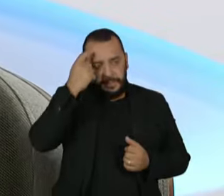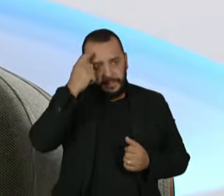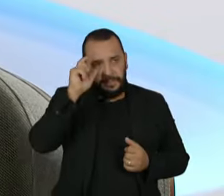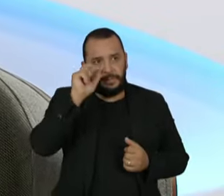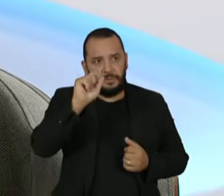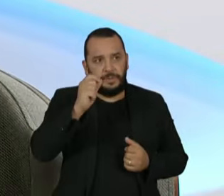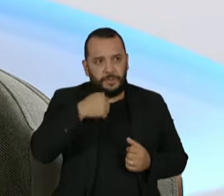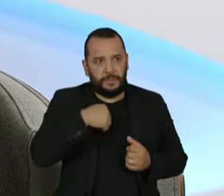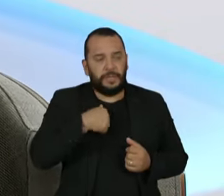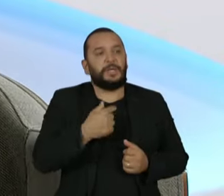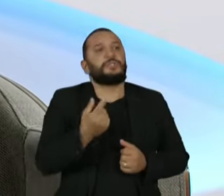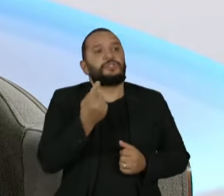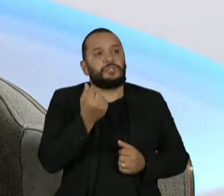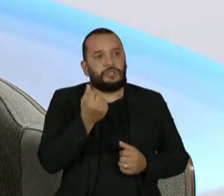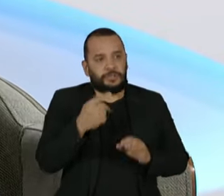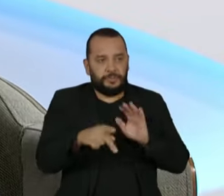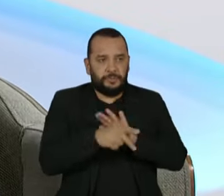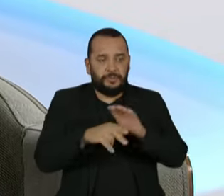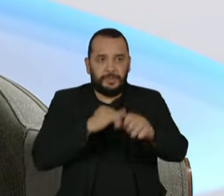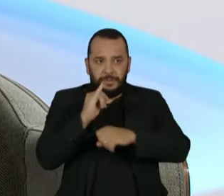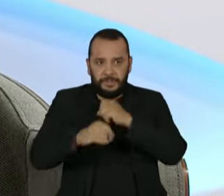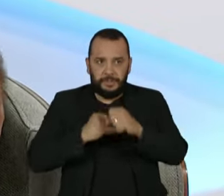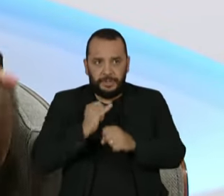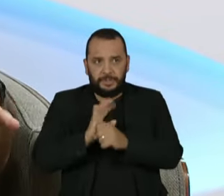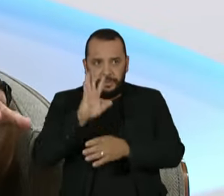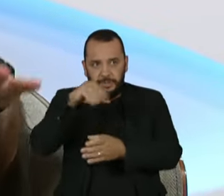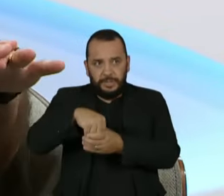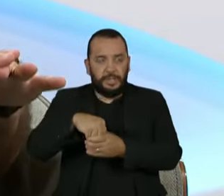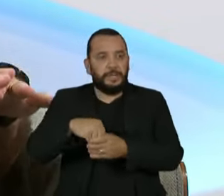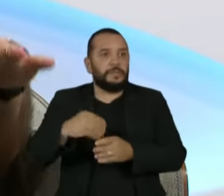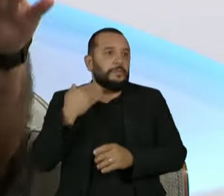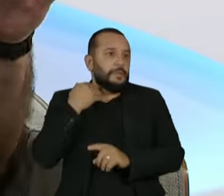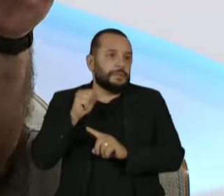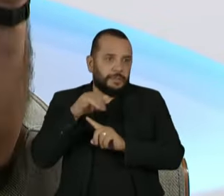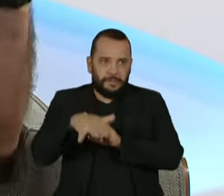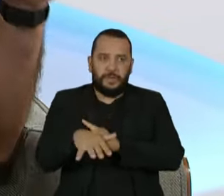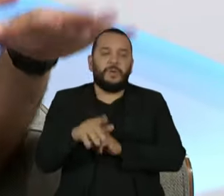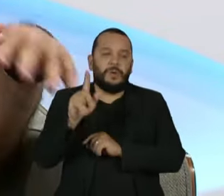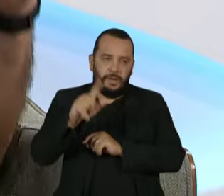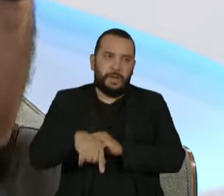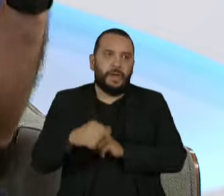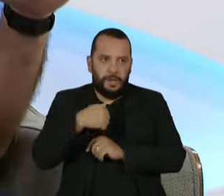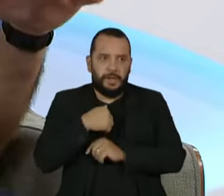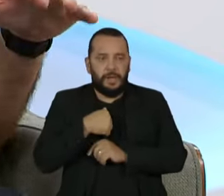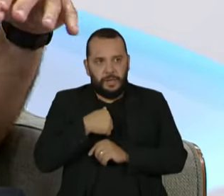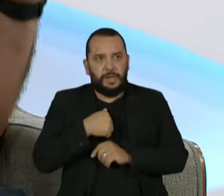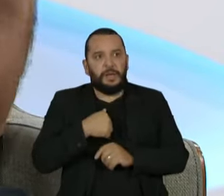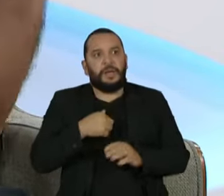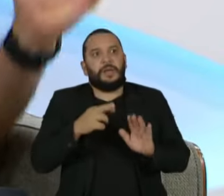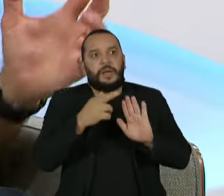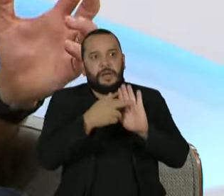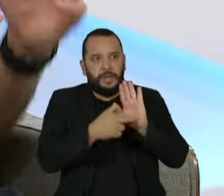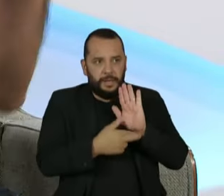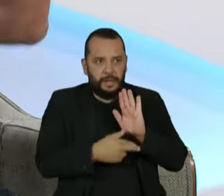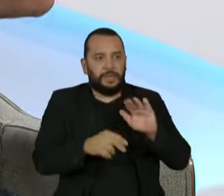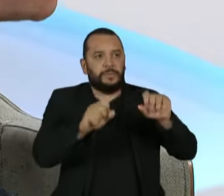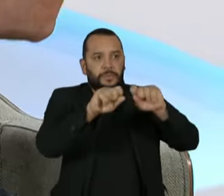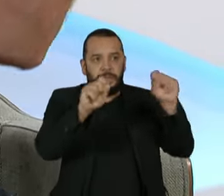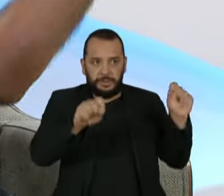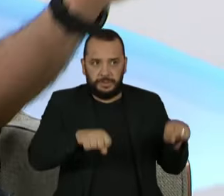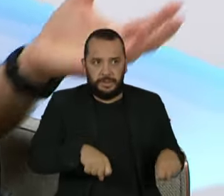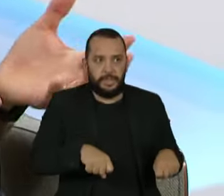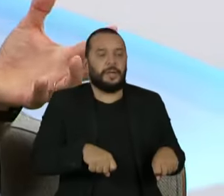Banco Central Isso vai ser necessariamente em cima de algum tipo de bloco channe ou seja o conjunto de protocolos a plataforma